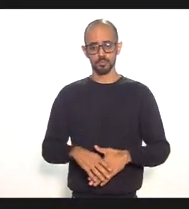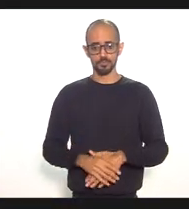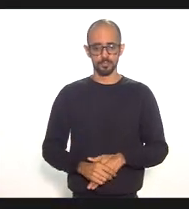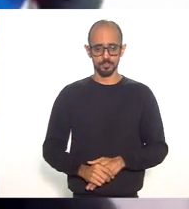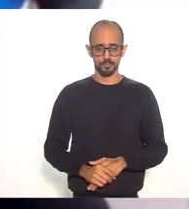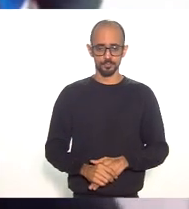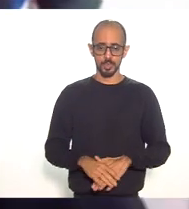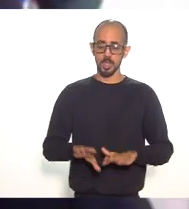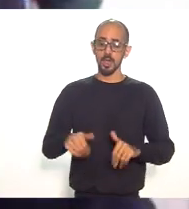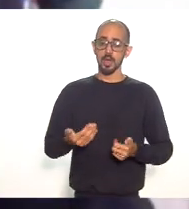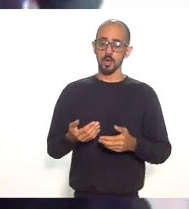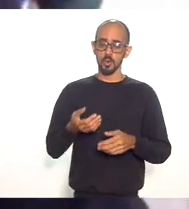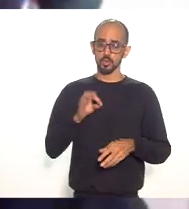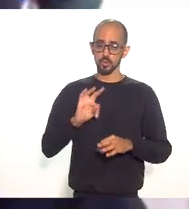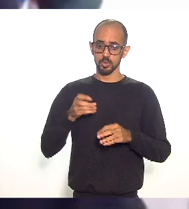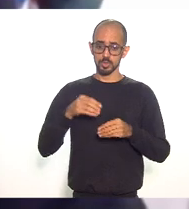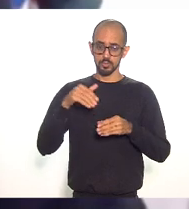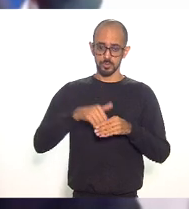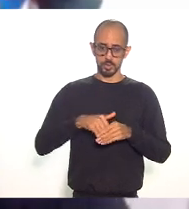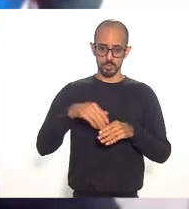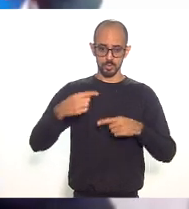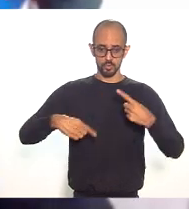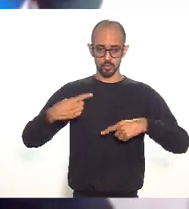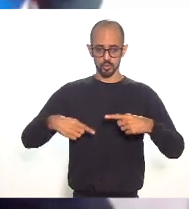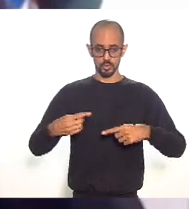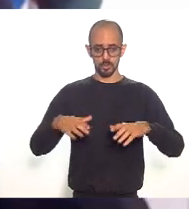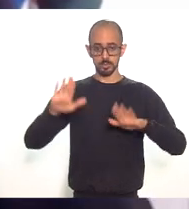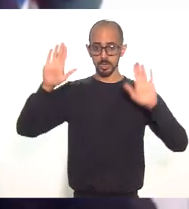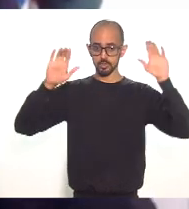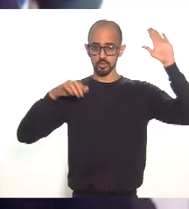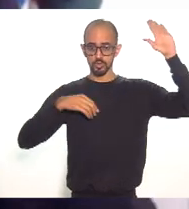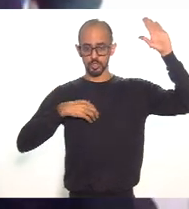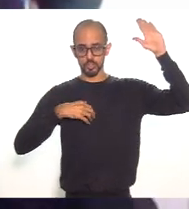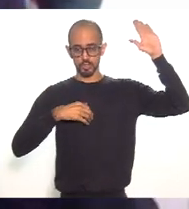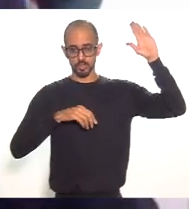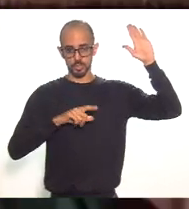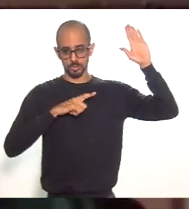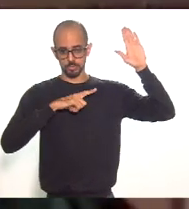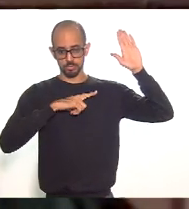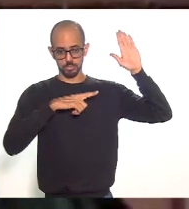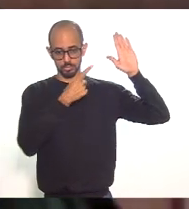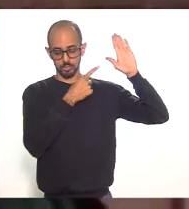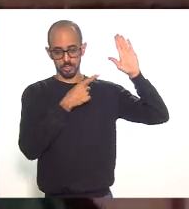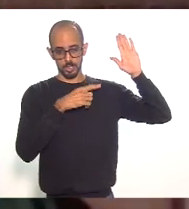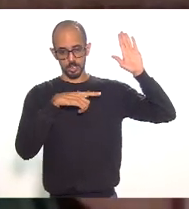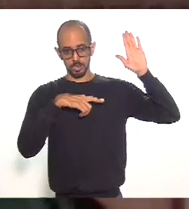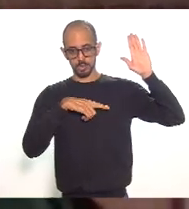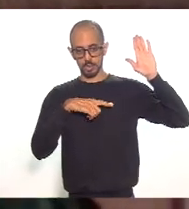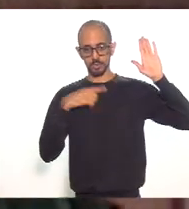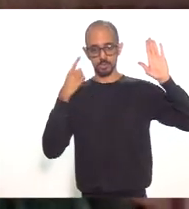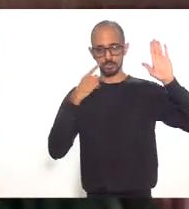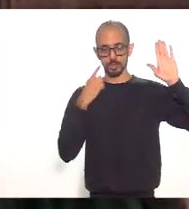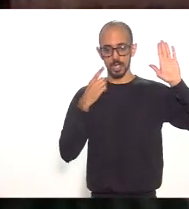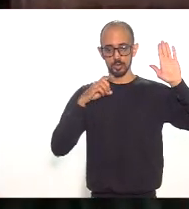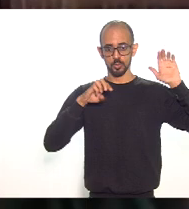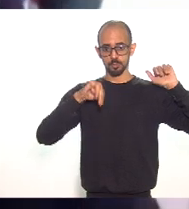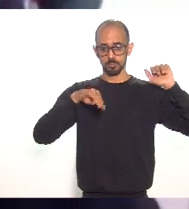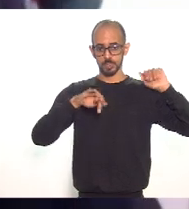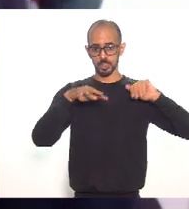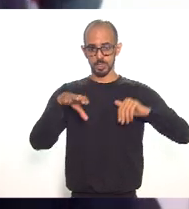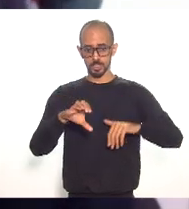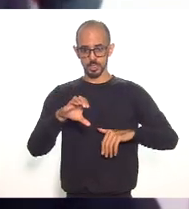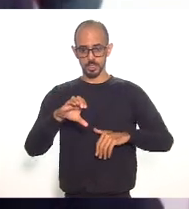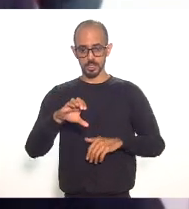Com os pareceres emitidos em discussão. Para discutir, presidente. Para discutir. Para discutir, presidente. Deputado Carlos Mink, deputada